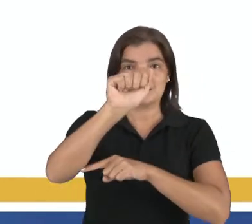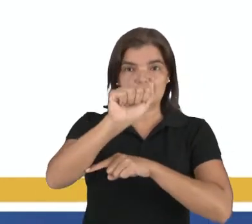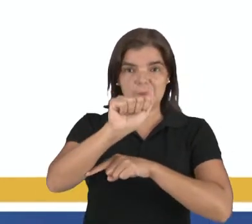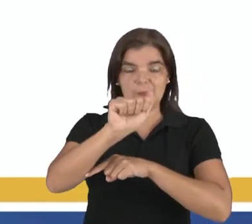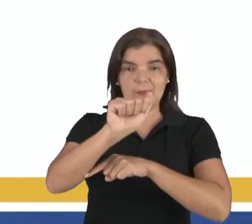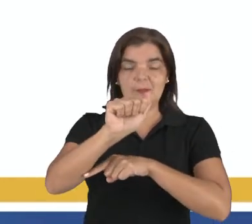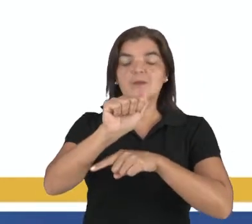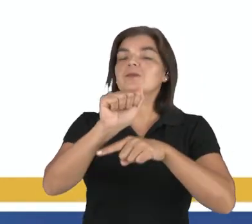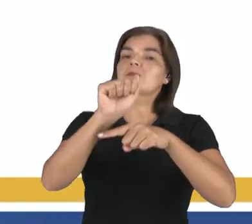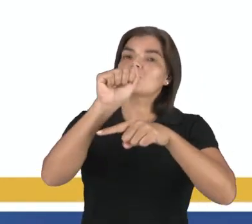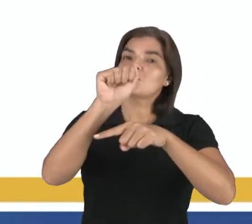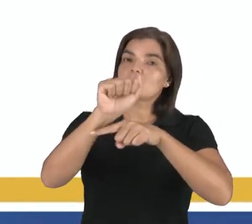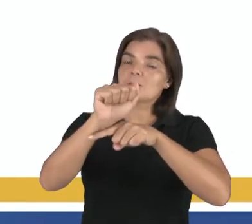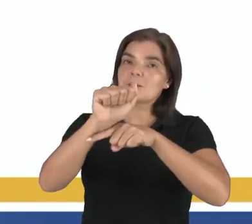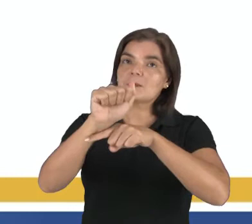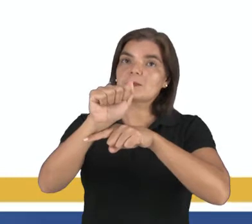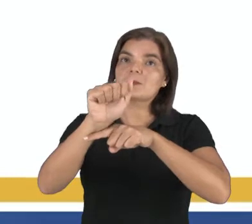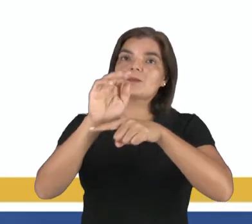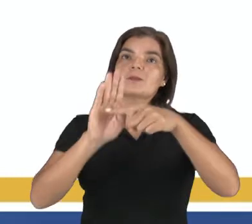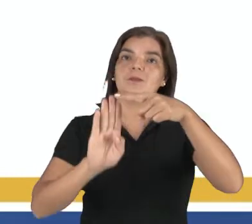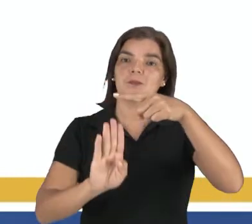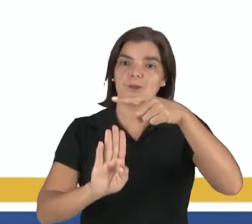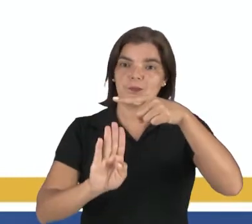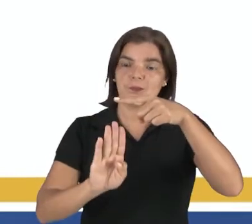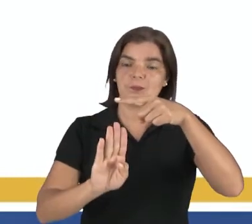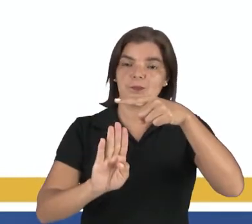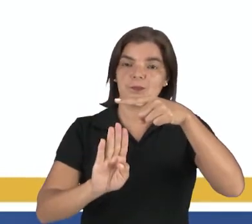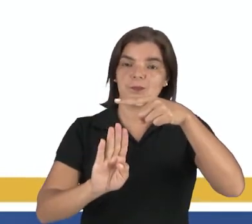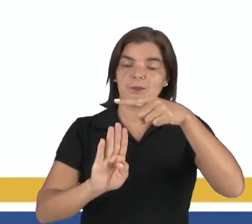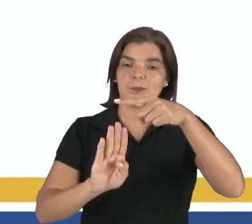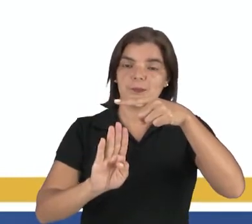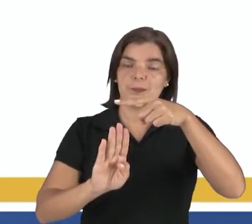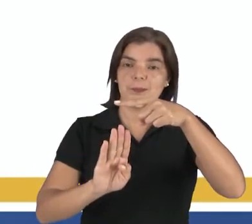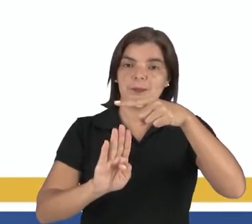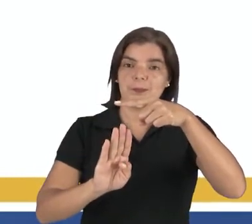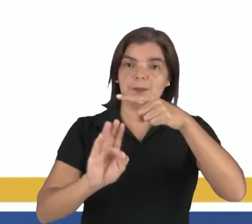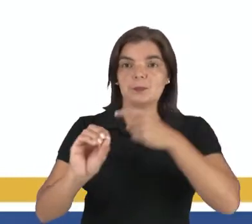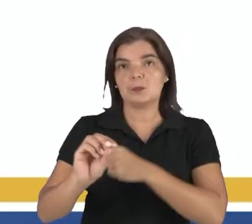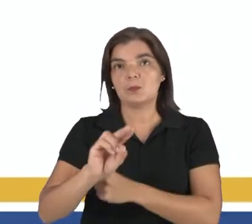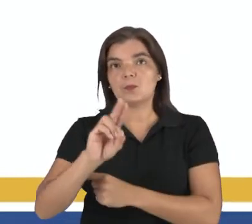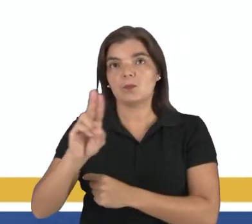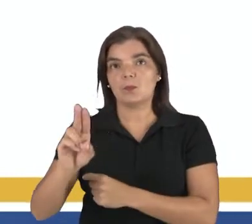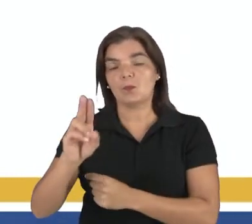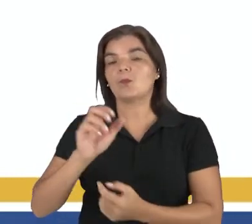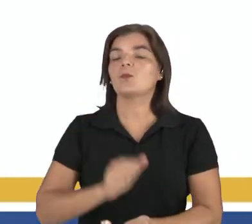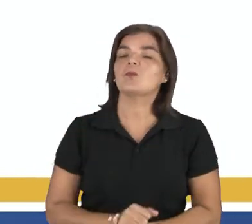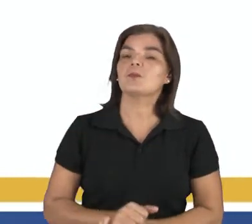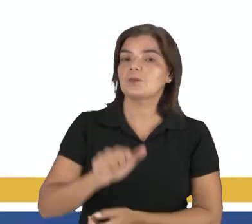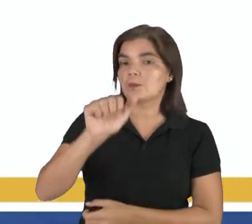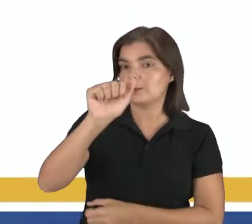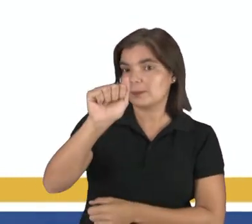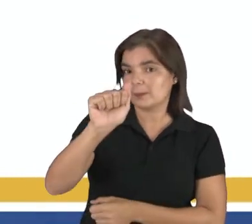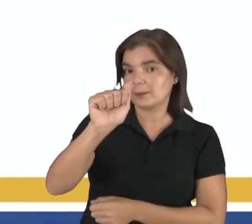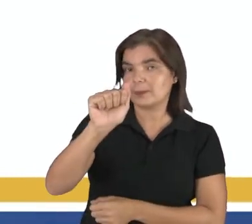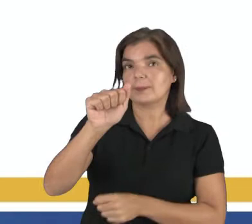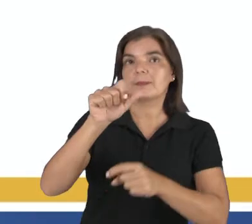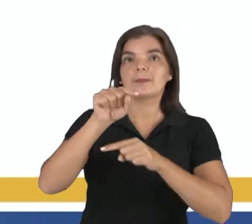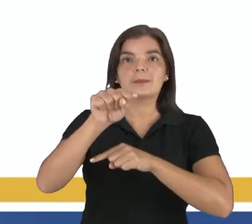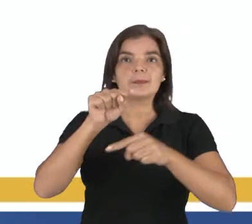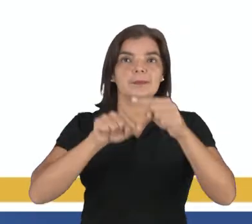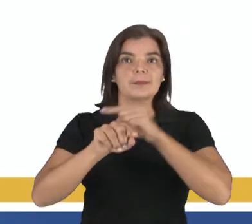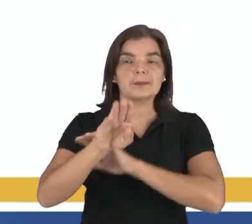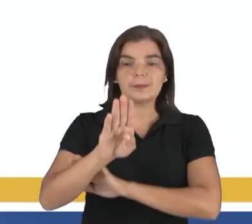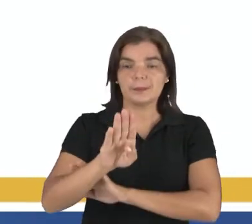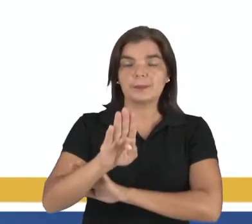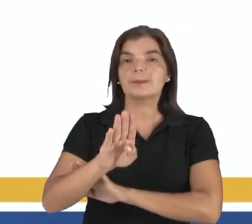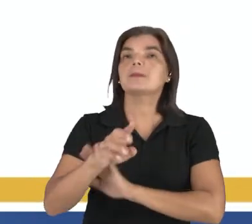utilizamos da seguinte maneira: A dividido para B, ou A